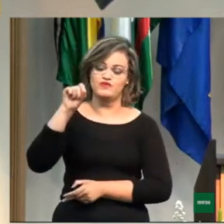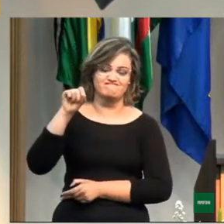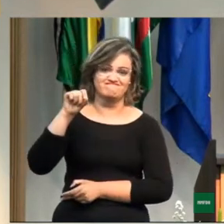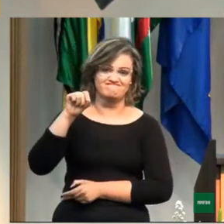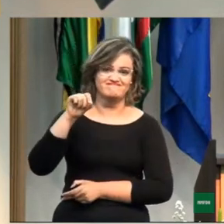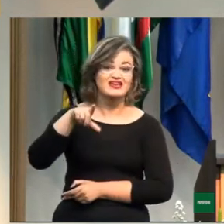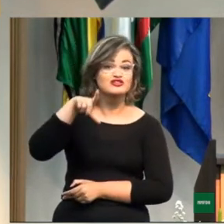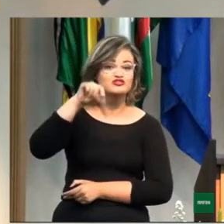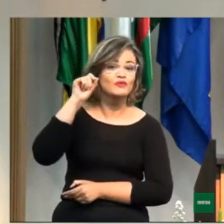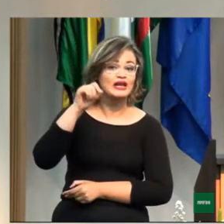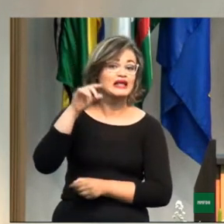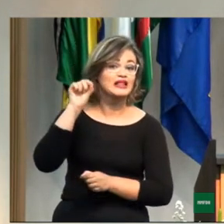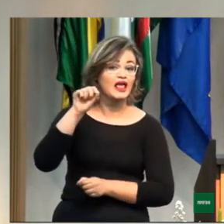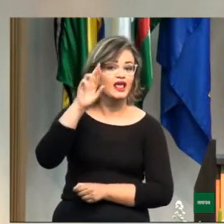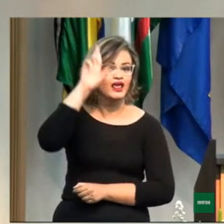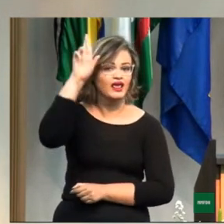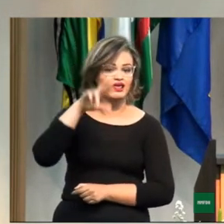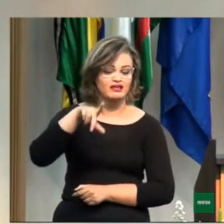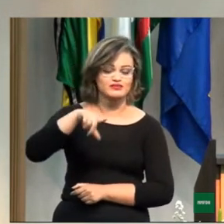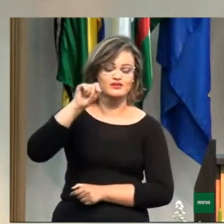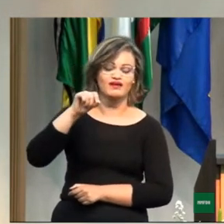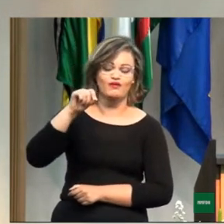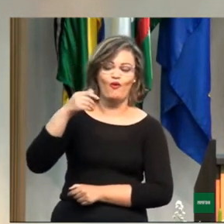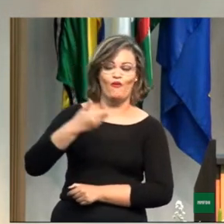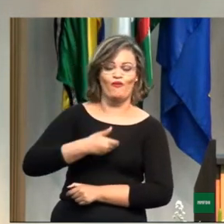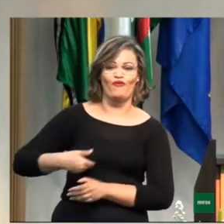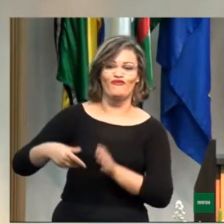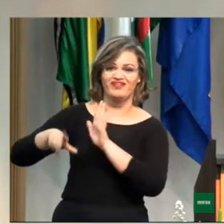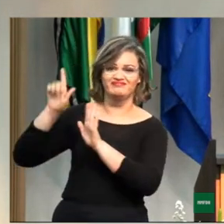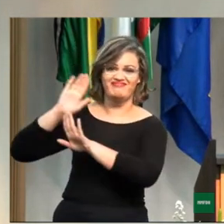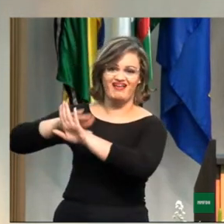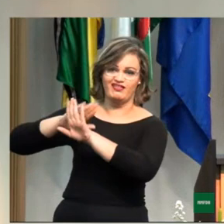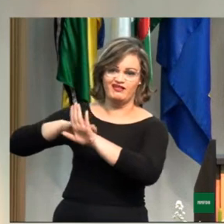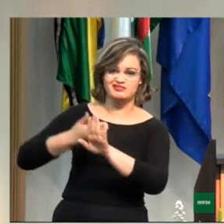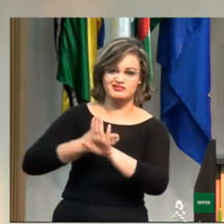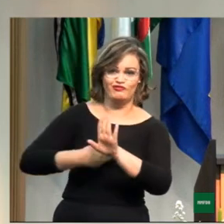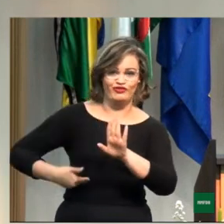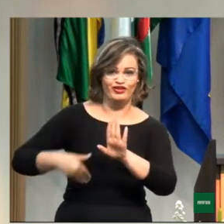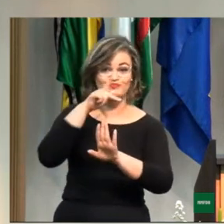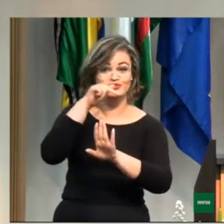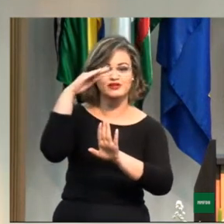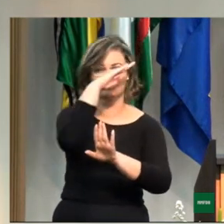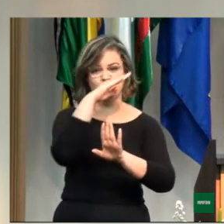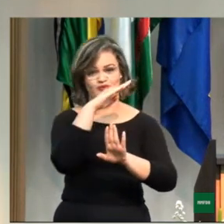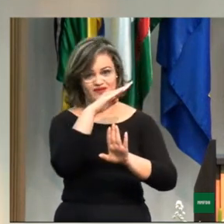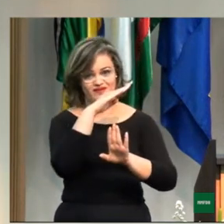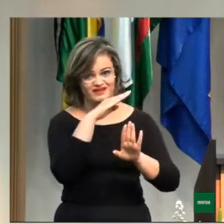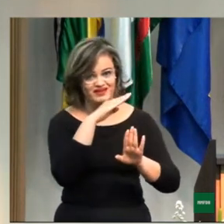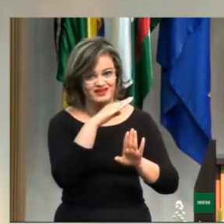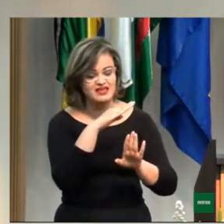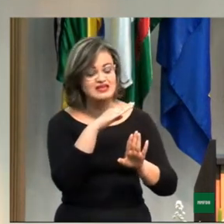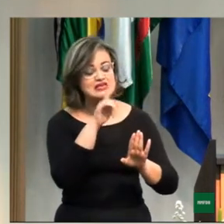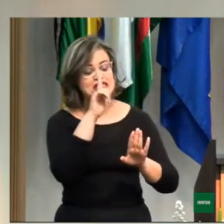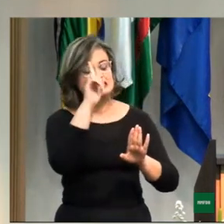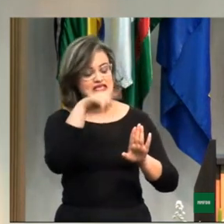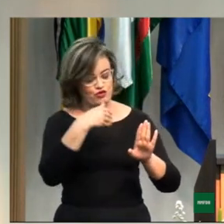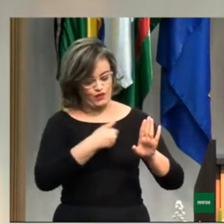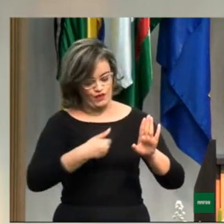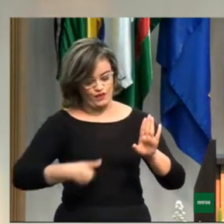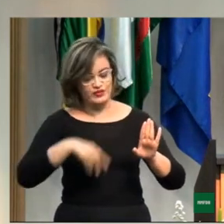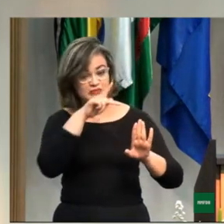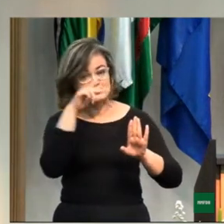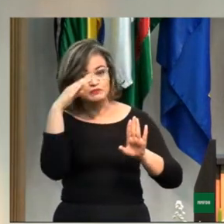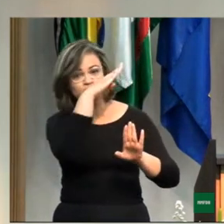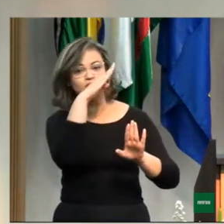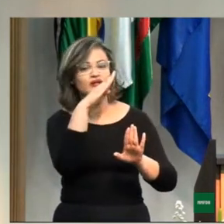governante. E o governo do presidente Bolsonaro, ele se baseia na